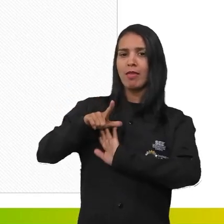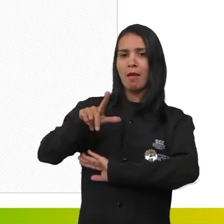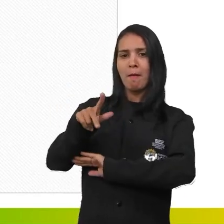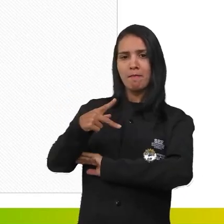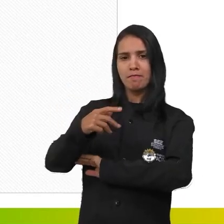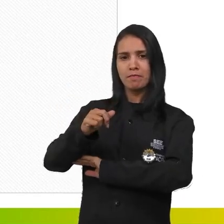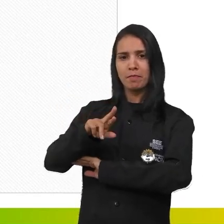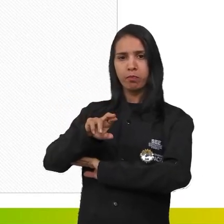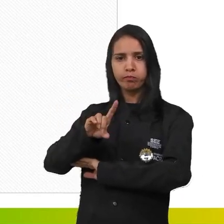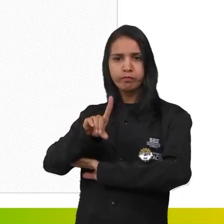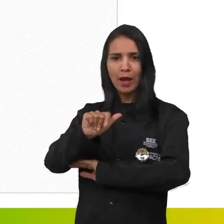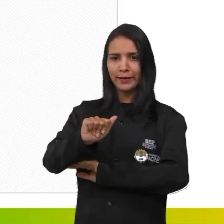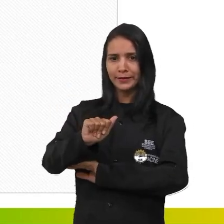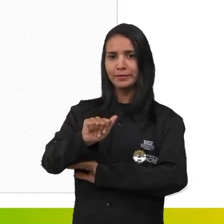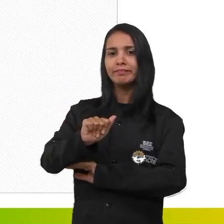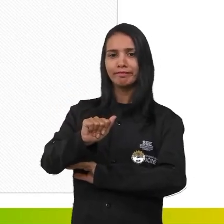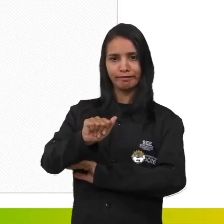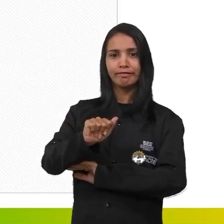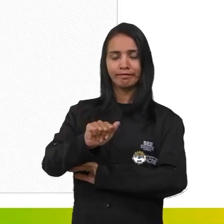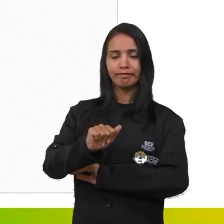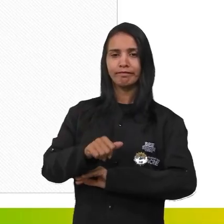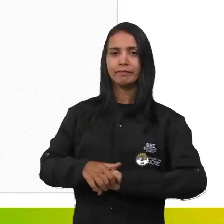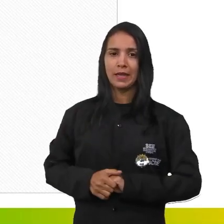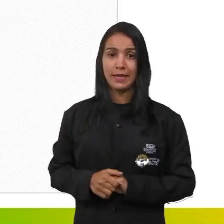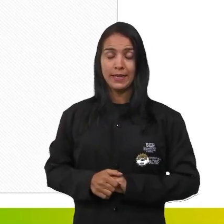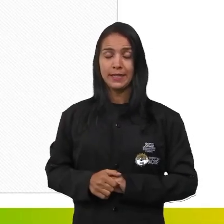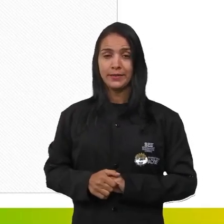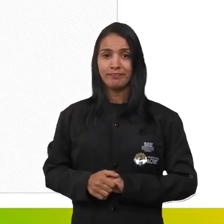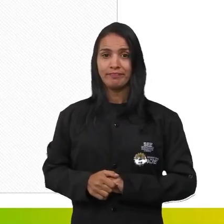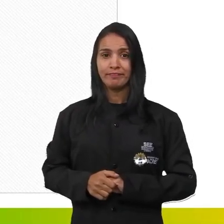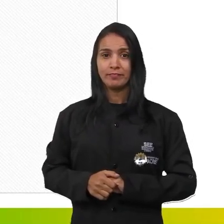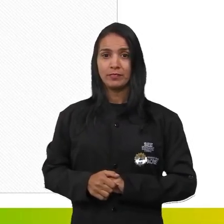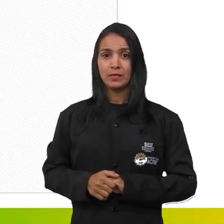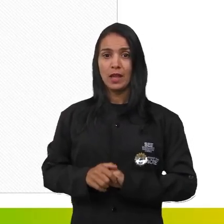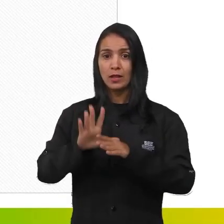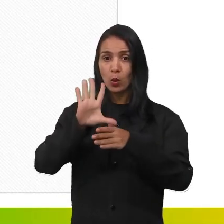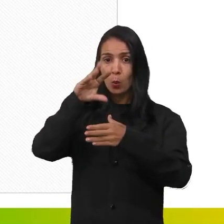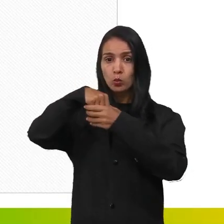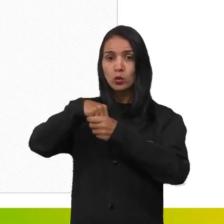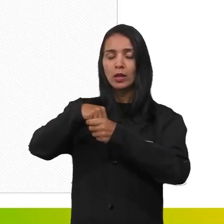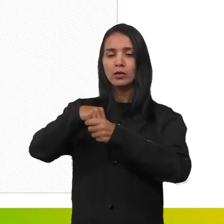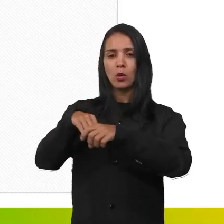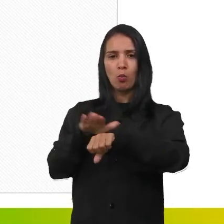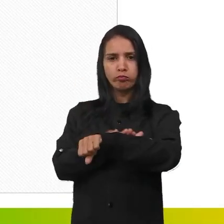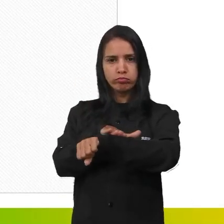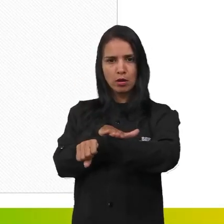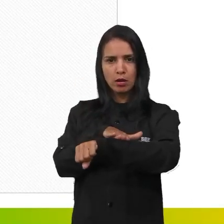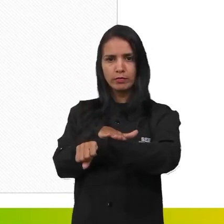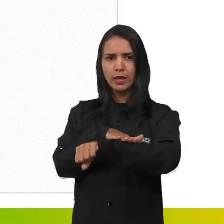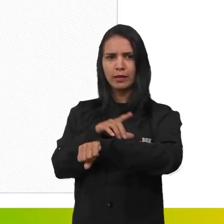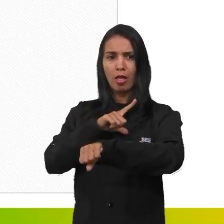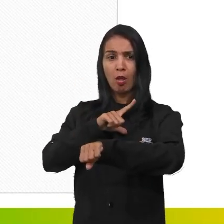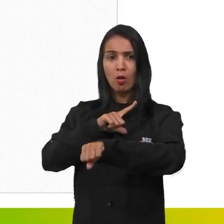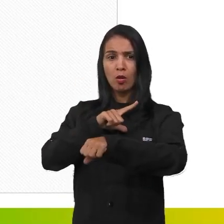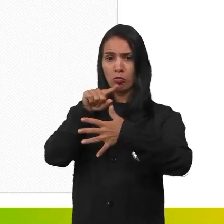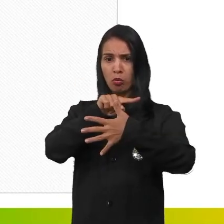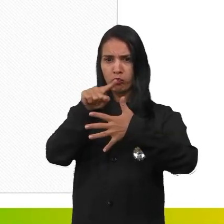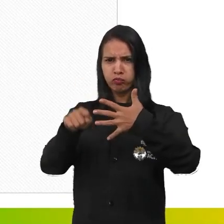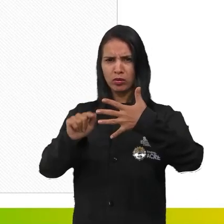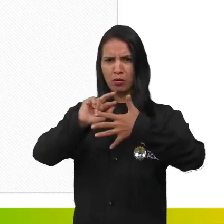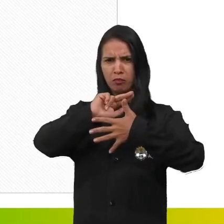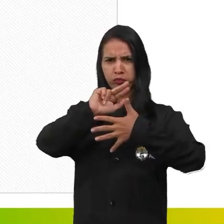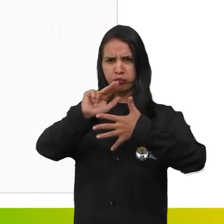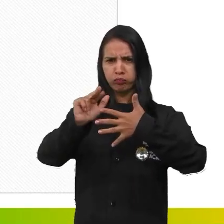censo. Olha que interessante, pessoal. A composição étnica do Brasil, segundo o